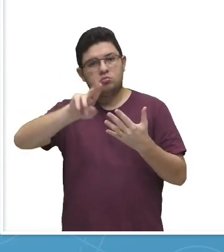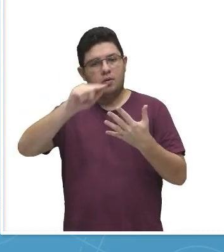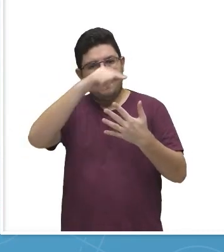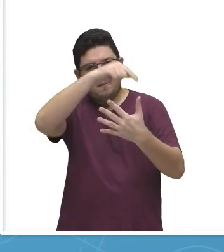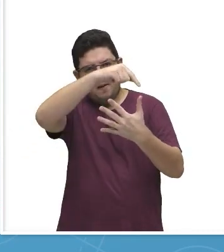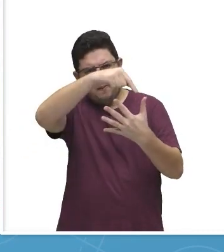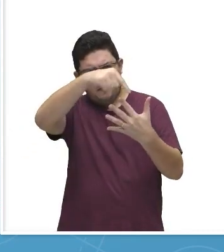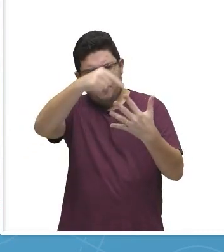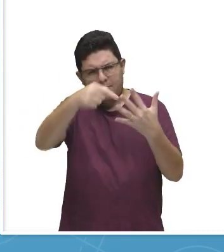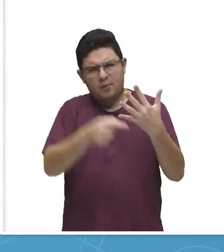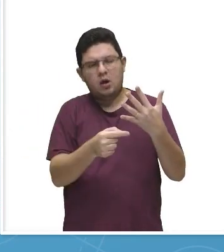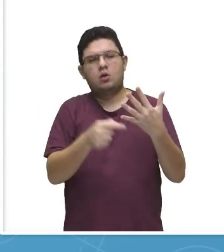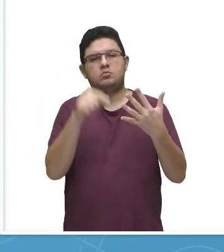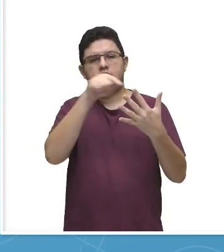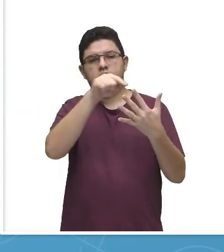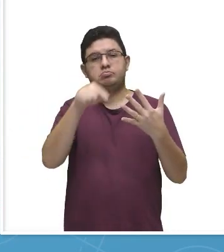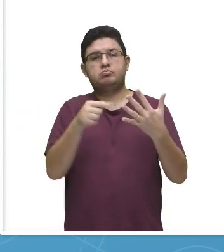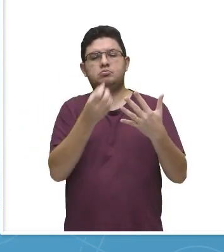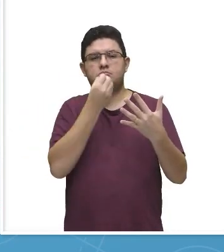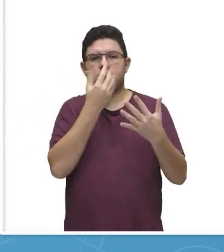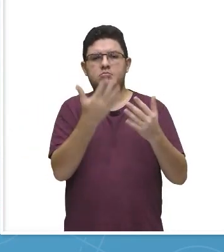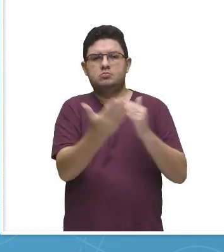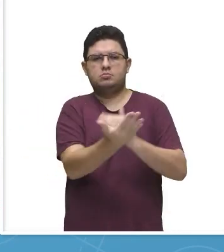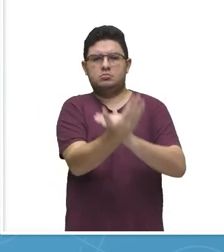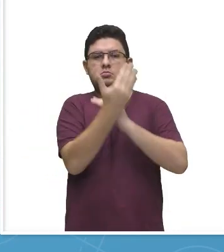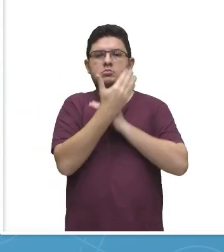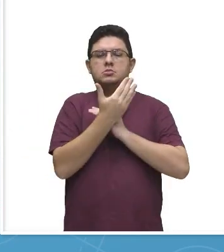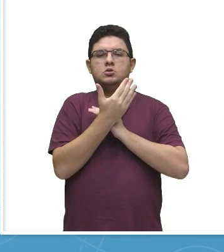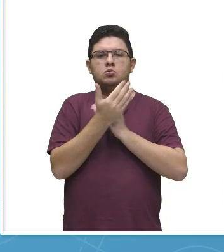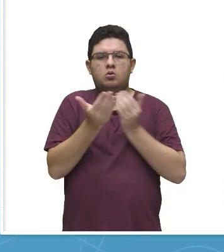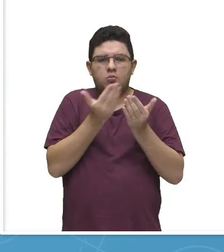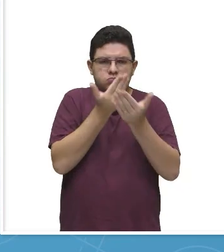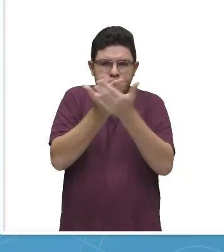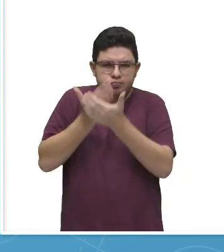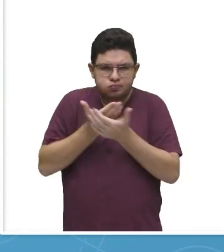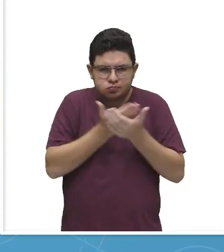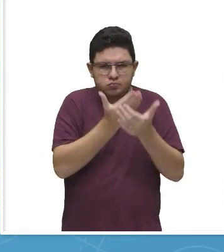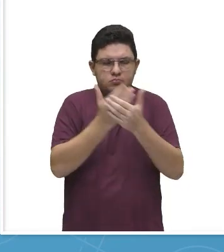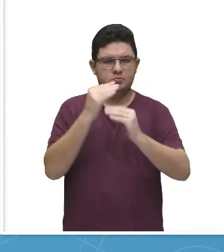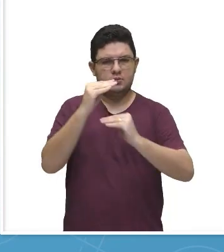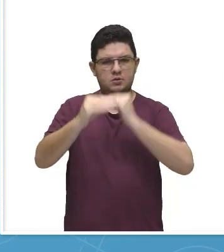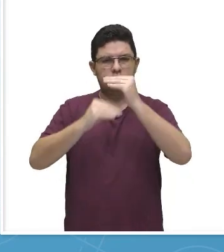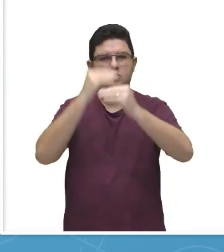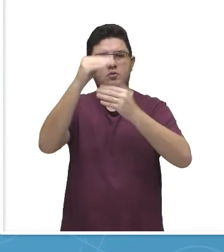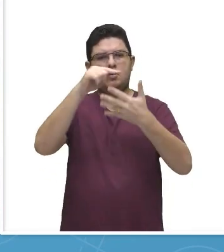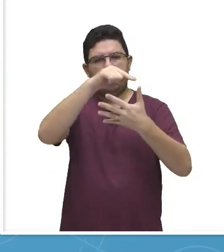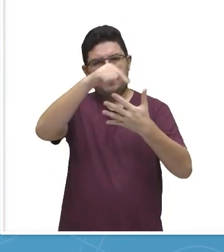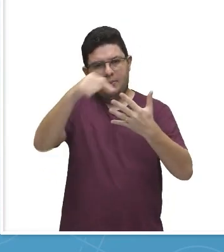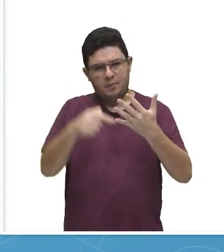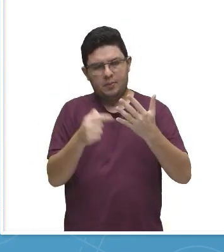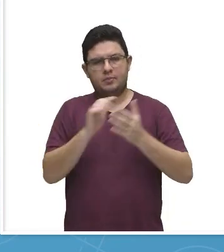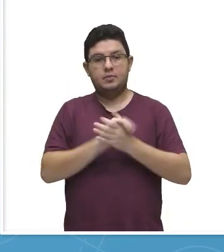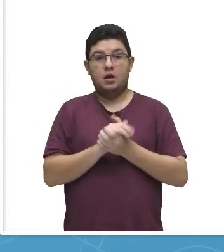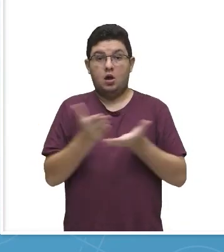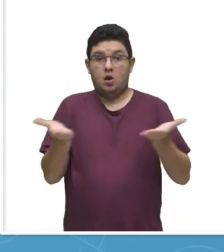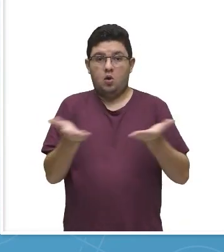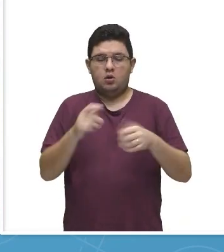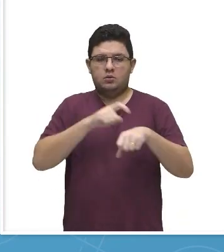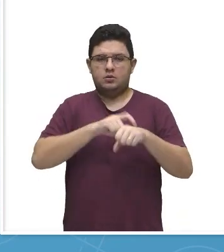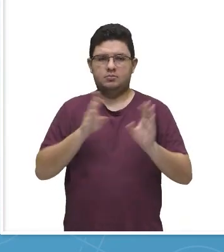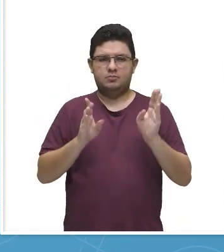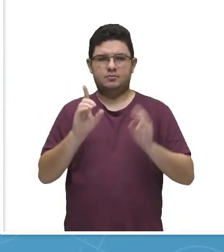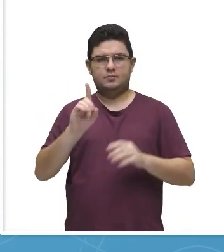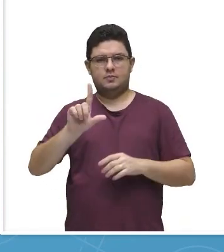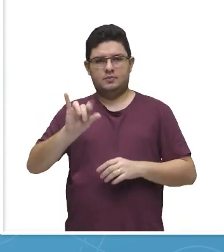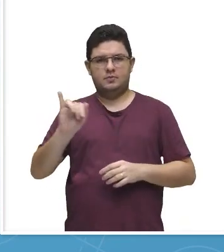serão bastante úteis, ferramentas muito poderosas para o desenvolvimento desses conteúdos. Agora, chegou o momento